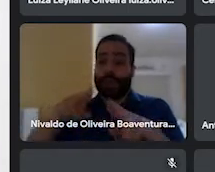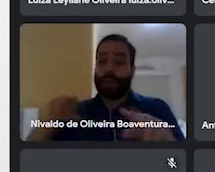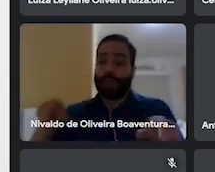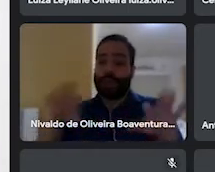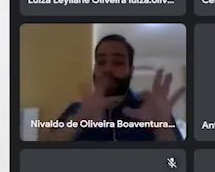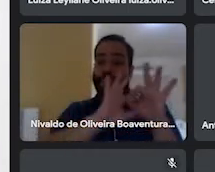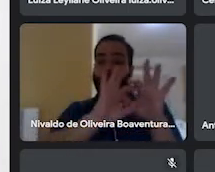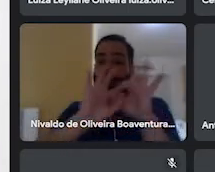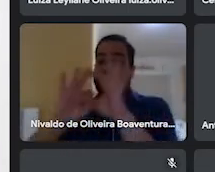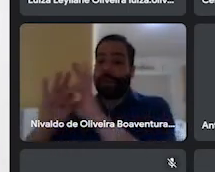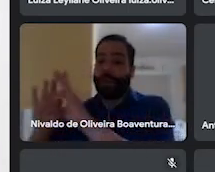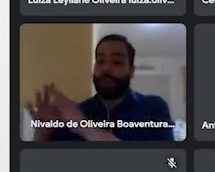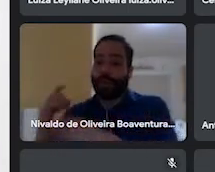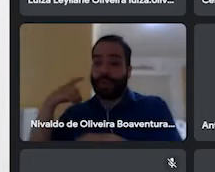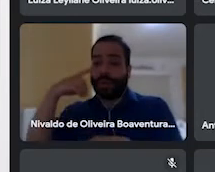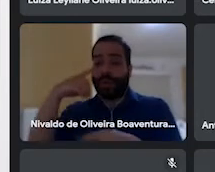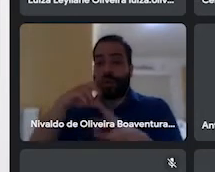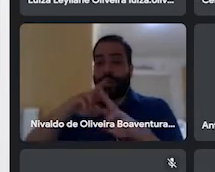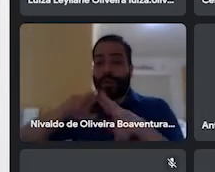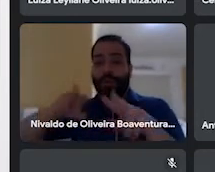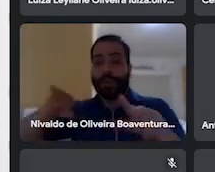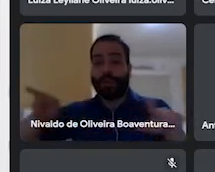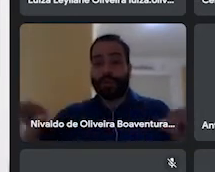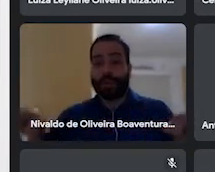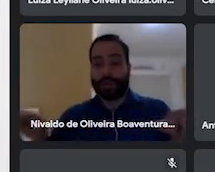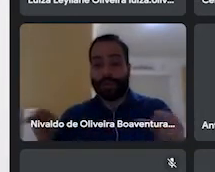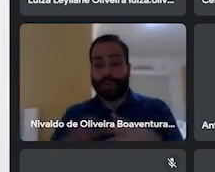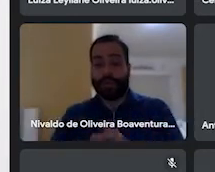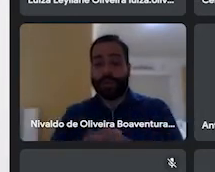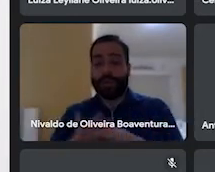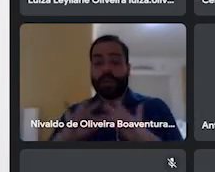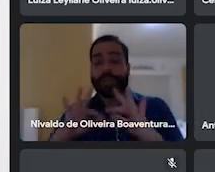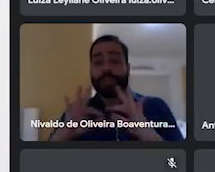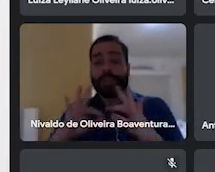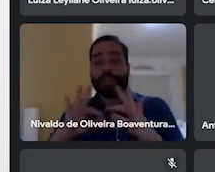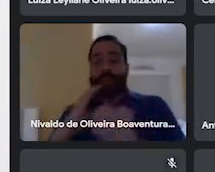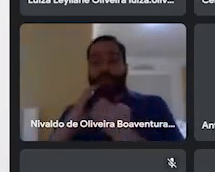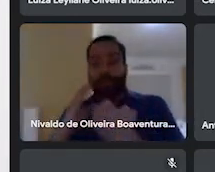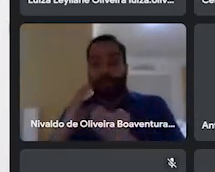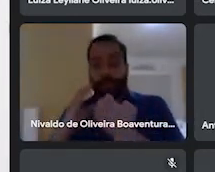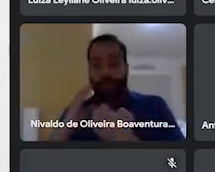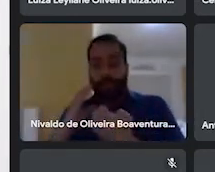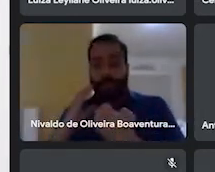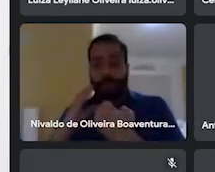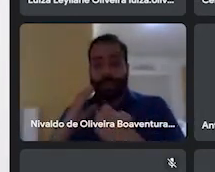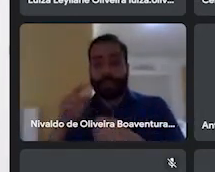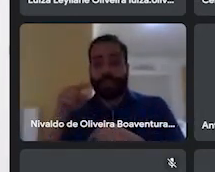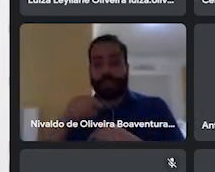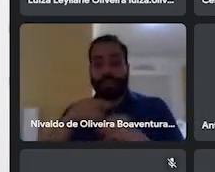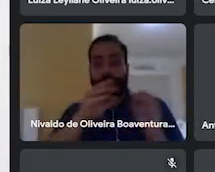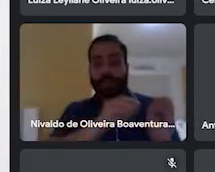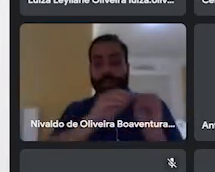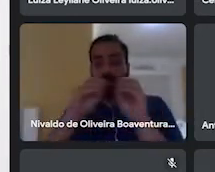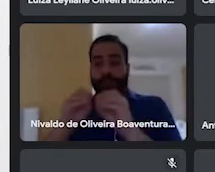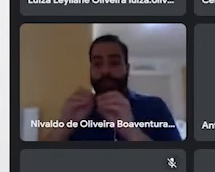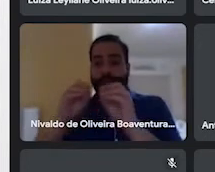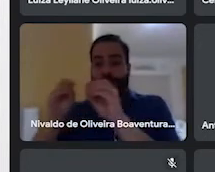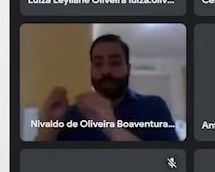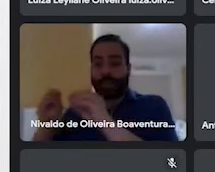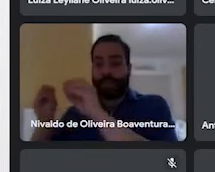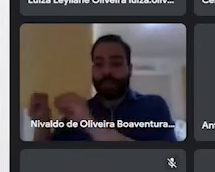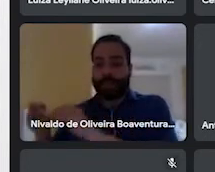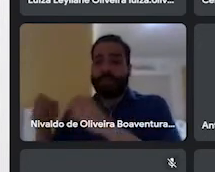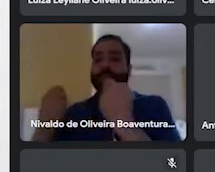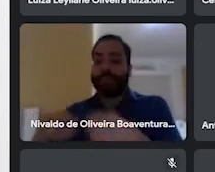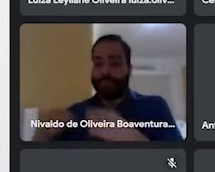são diferentes. Então, toda empresa, você mudando de uma empresa para outra,